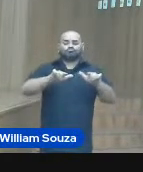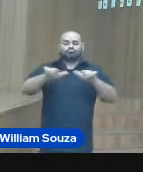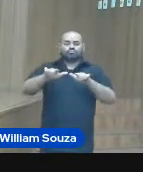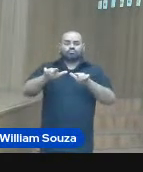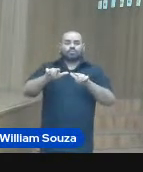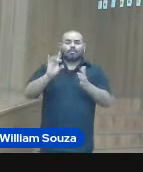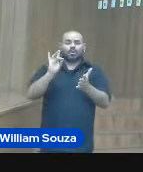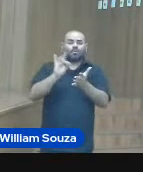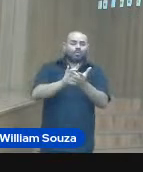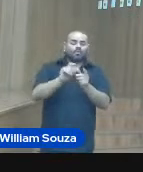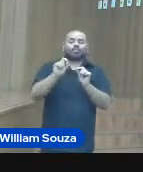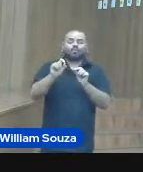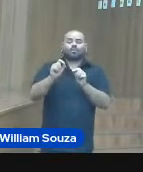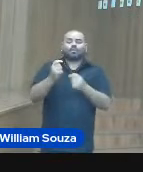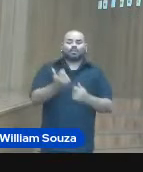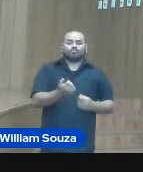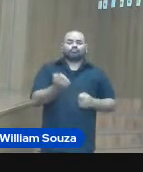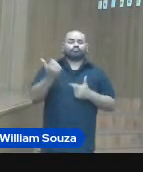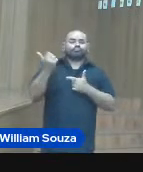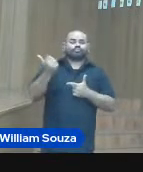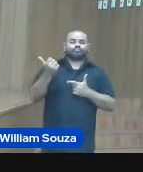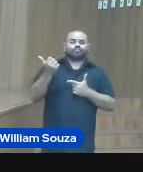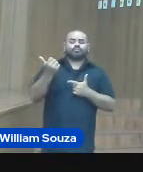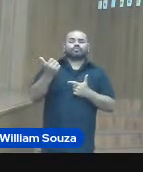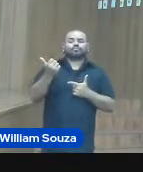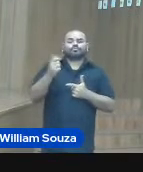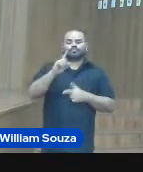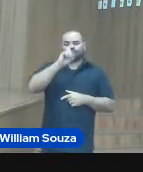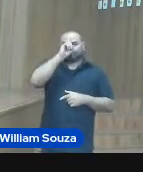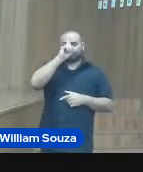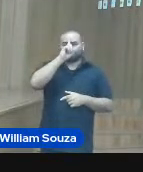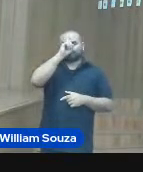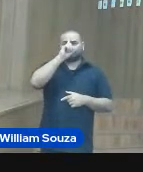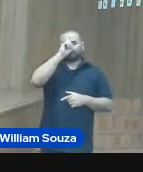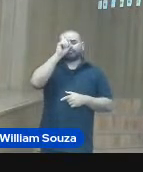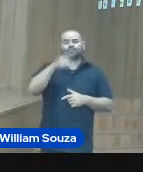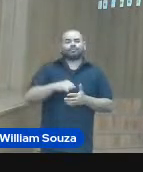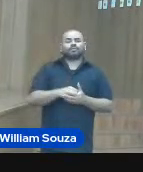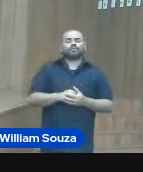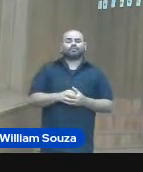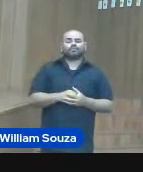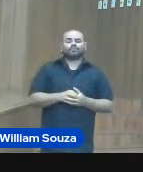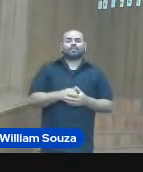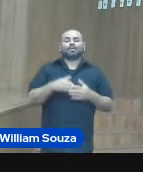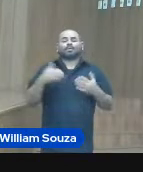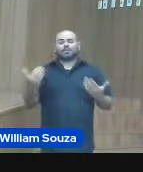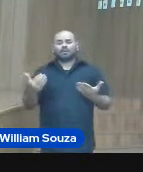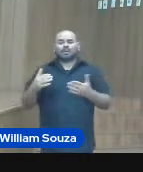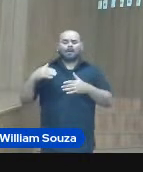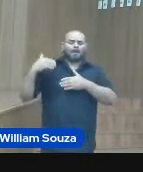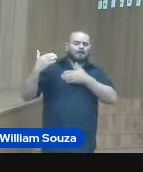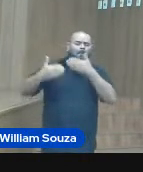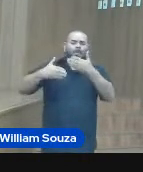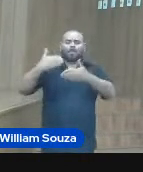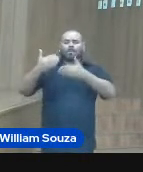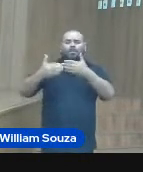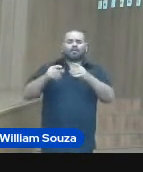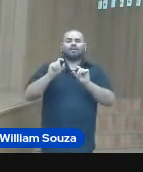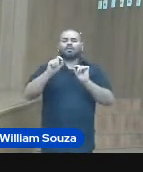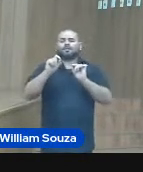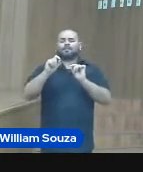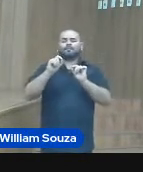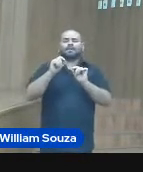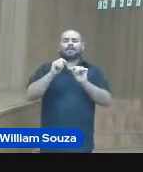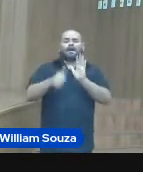bélicos. Bélicos. Aí vem a corrida espacial, quem vai chegar primeiro na Lua,